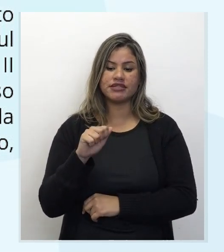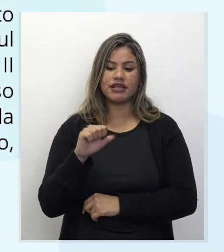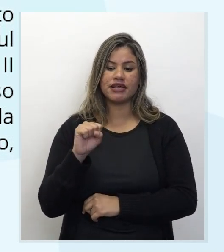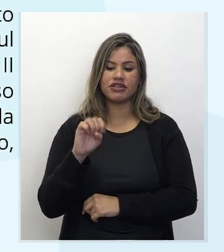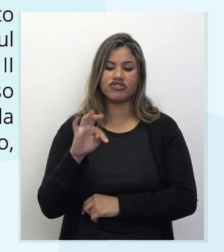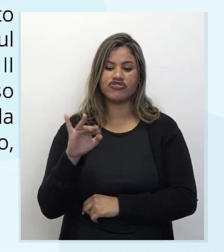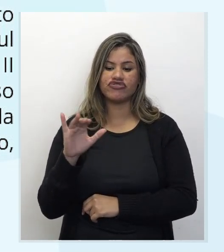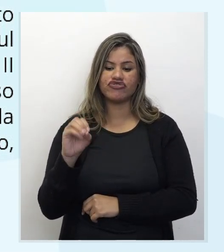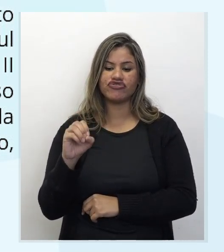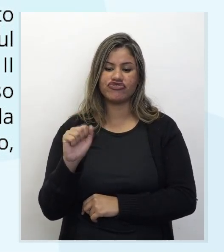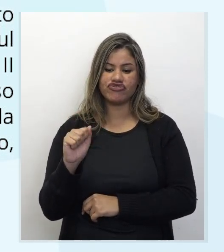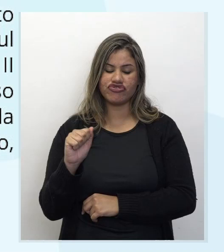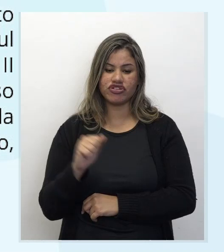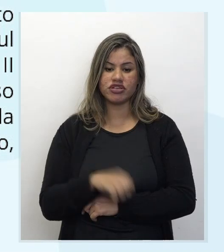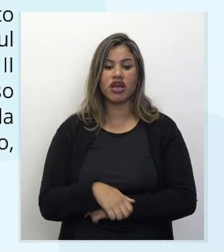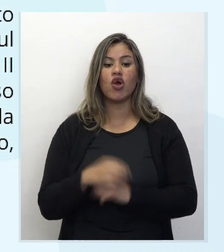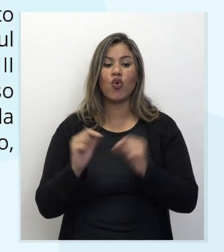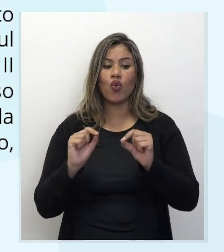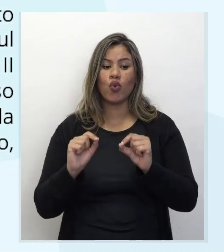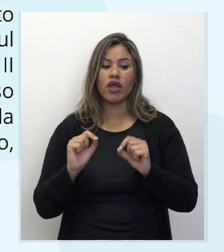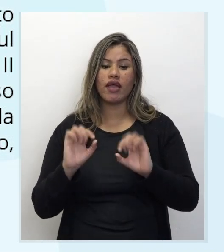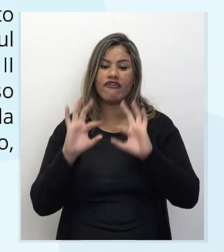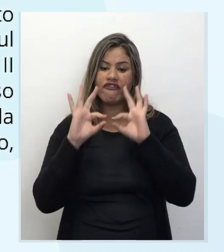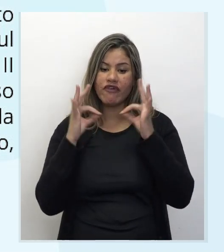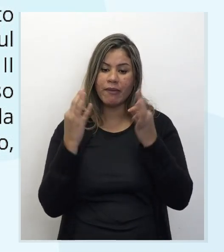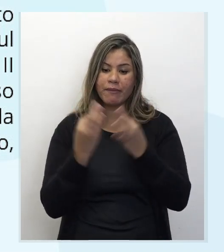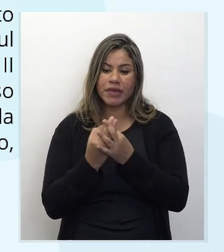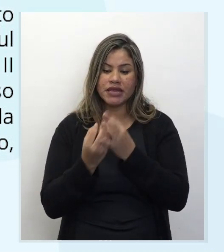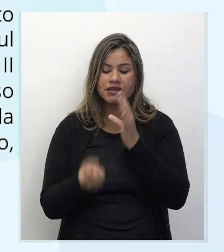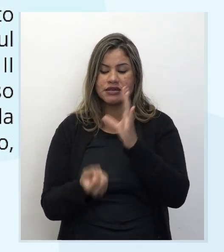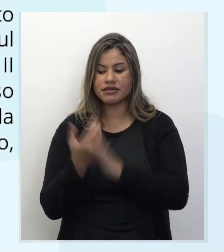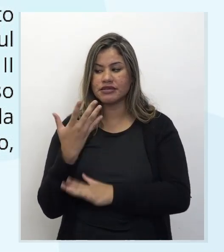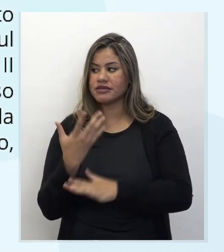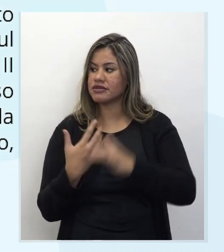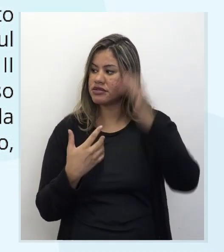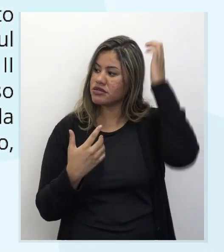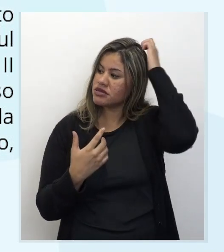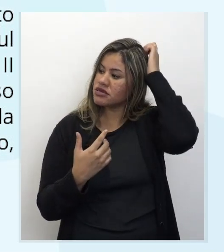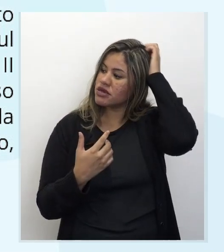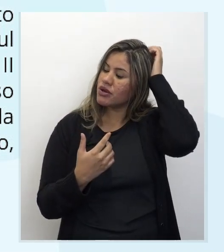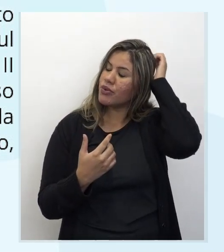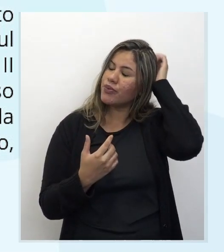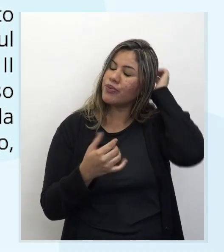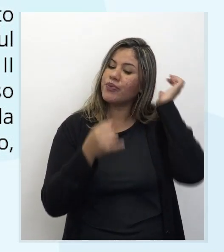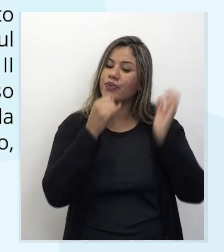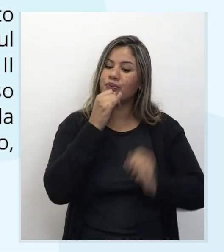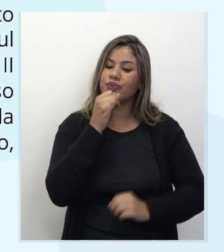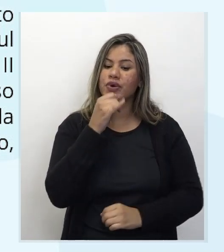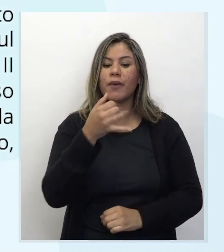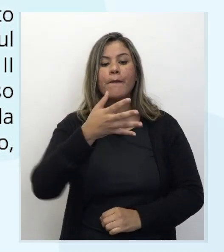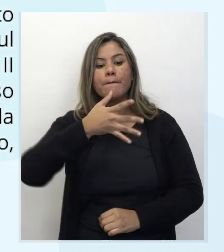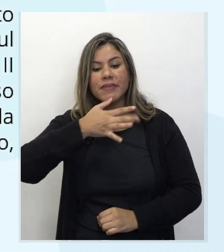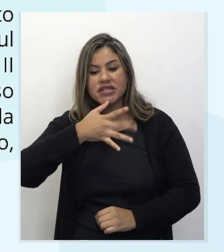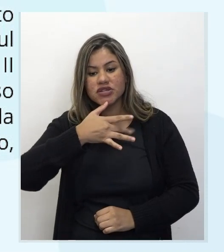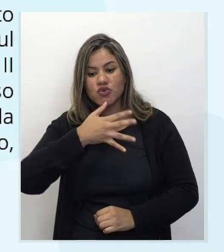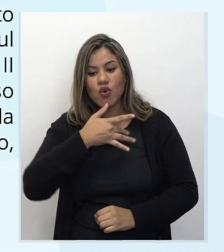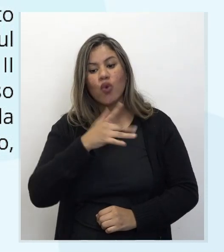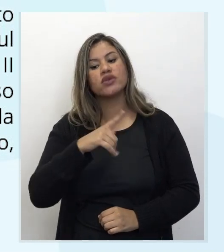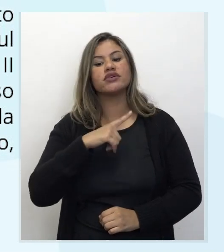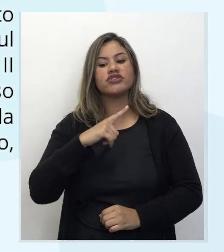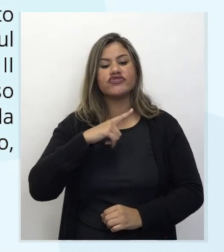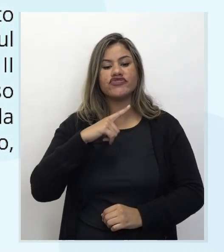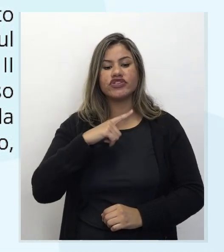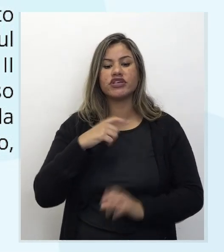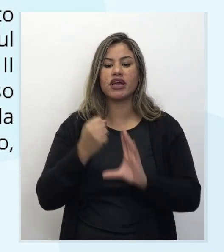de uma mesma família que vão se sucedendo, tá? A própria Macedônia tinha essa característica, uma vez que